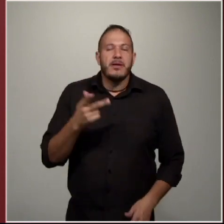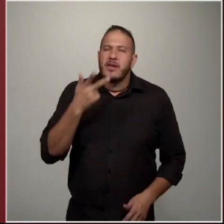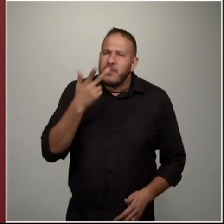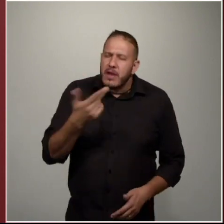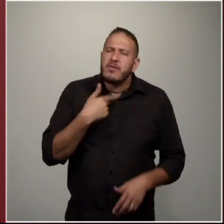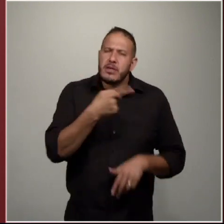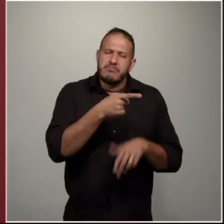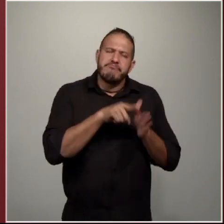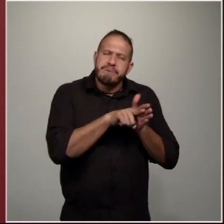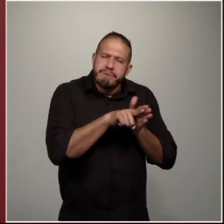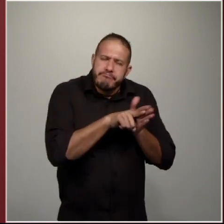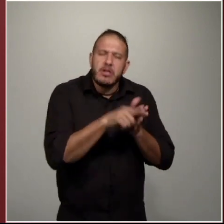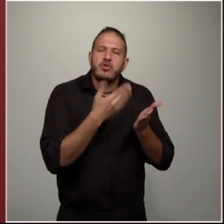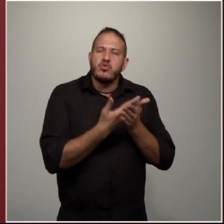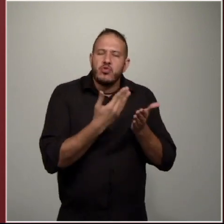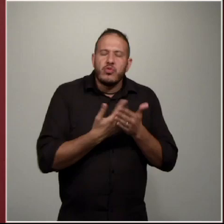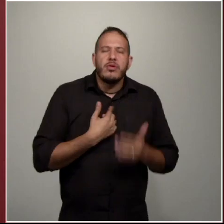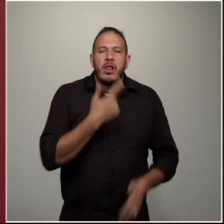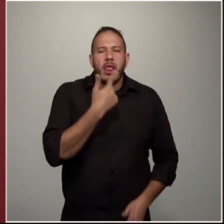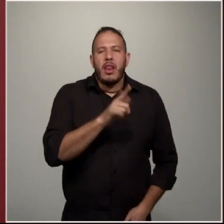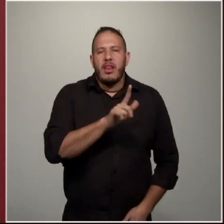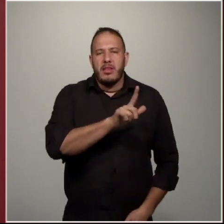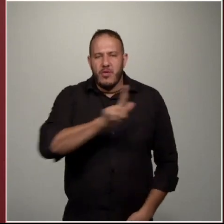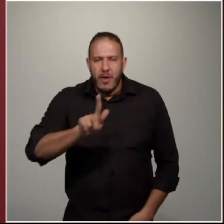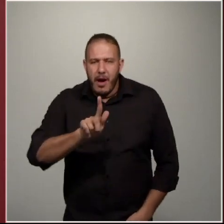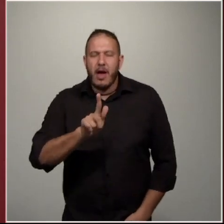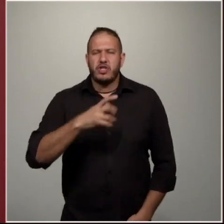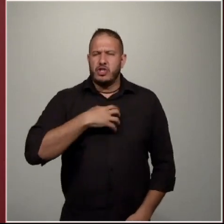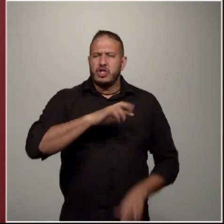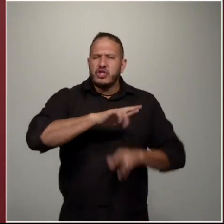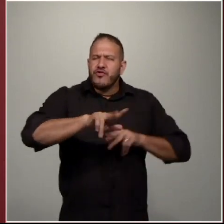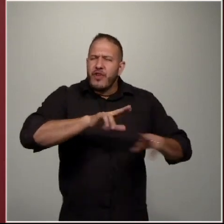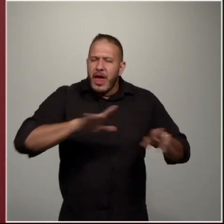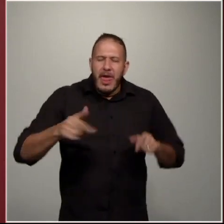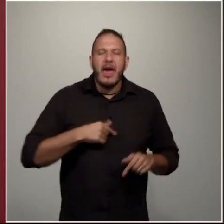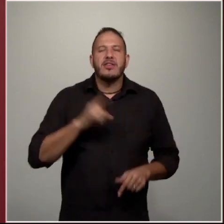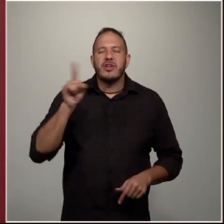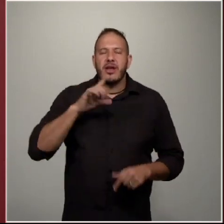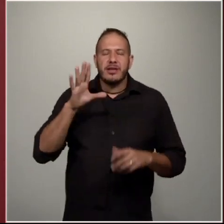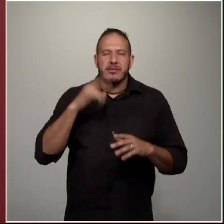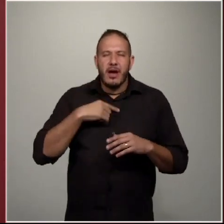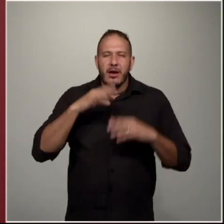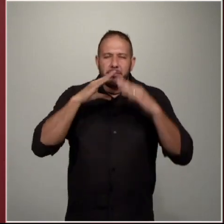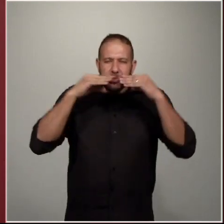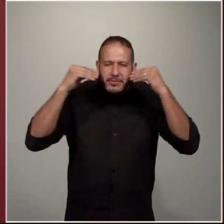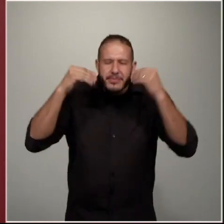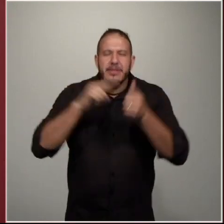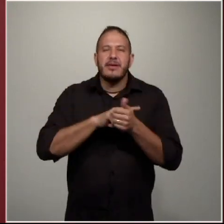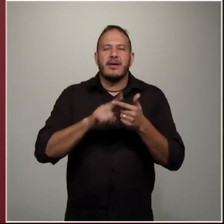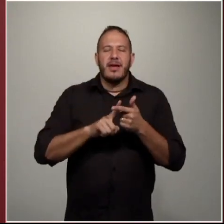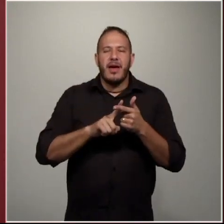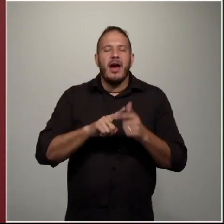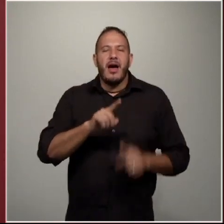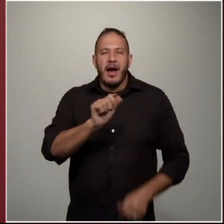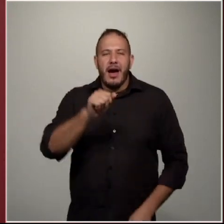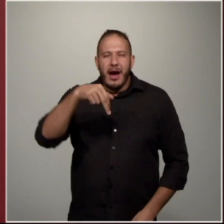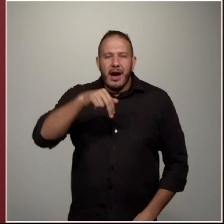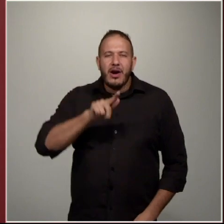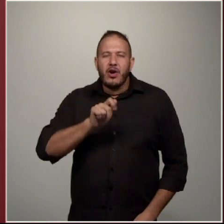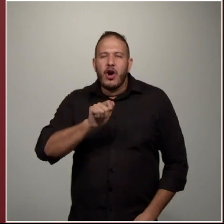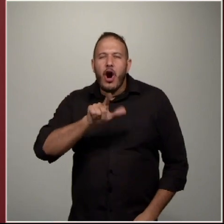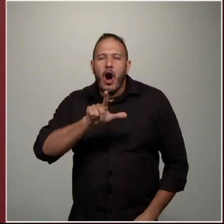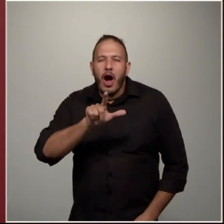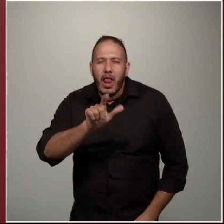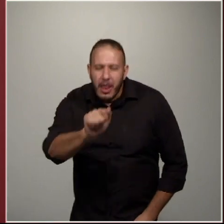estudou linguagem é diferentes dialetos em moçambique em angola e ele foi perceber que naqueles